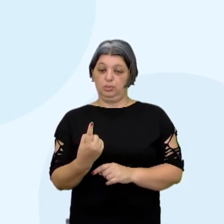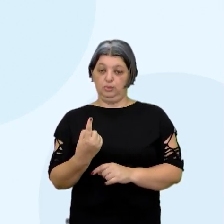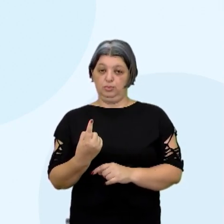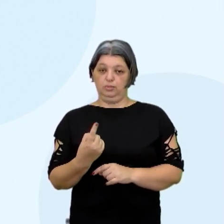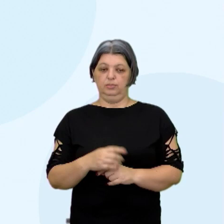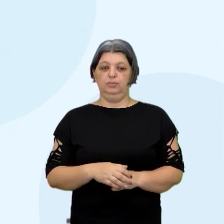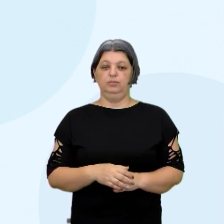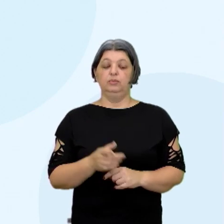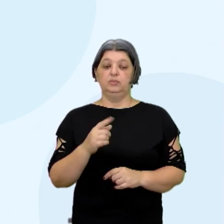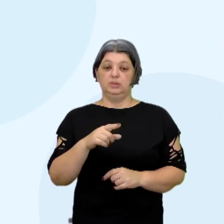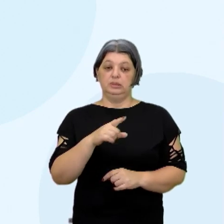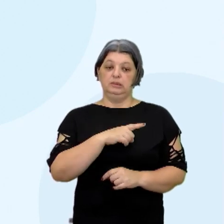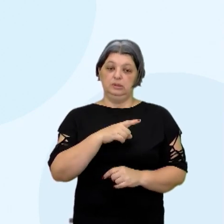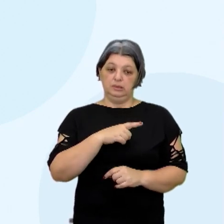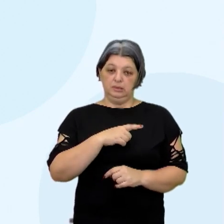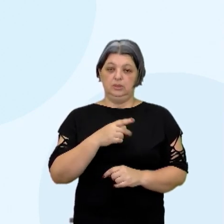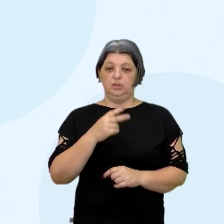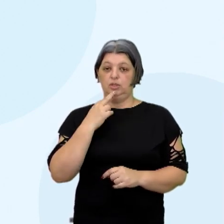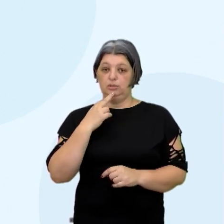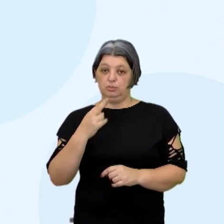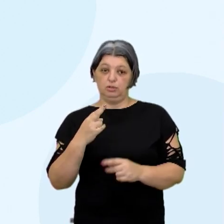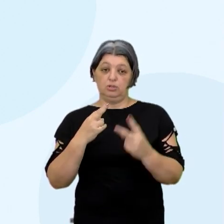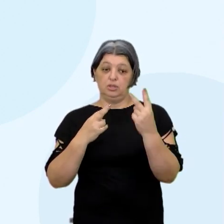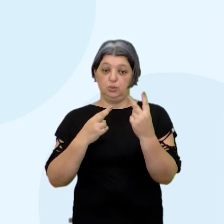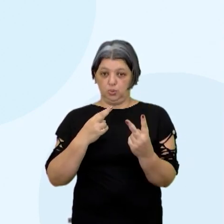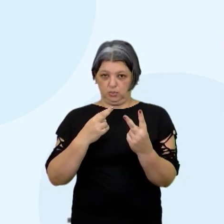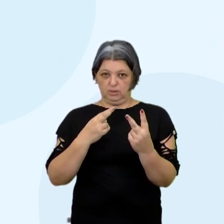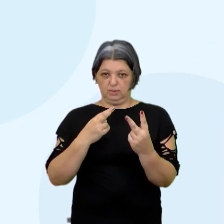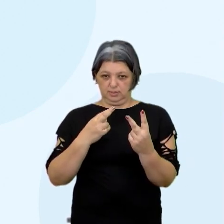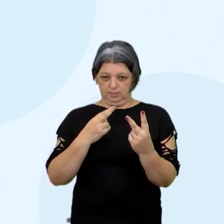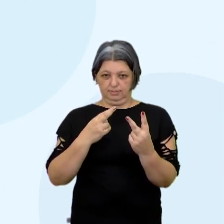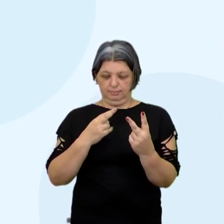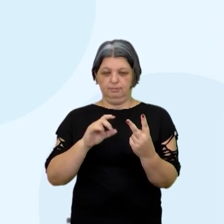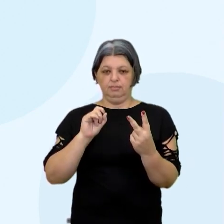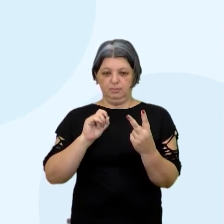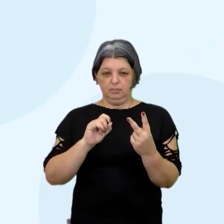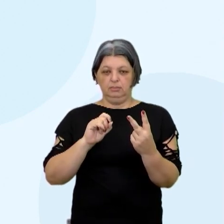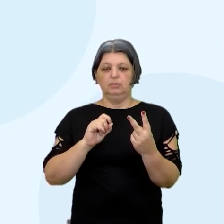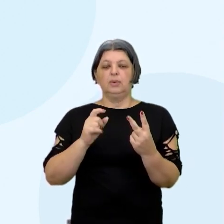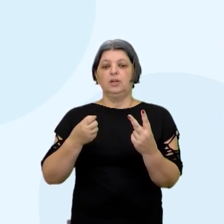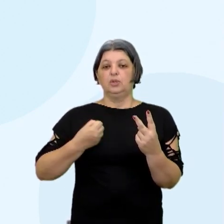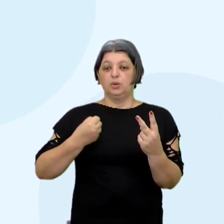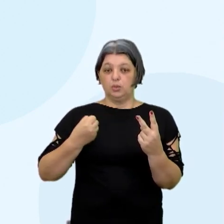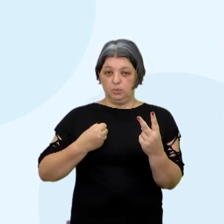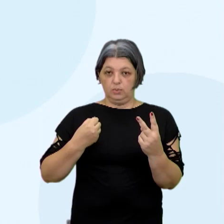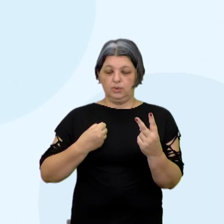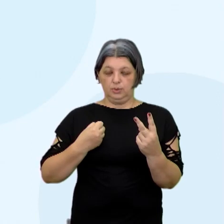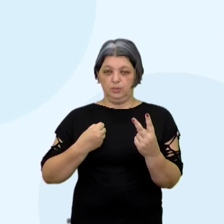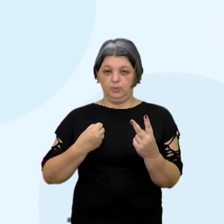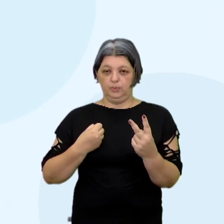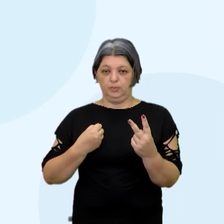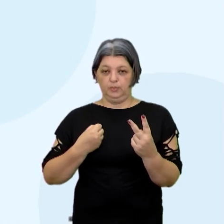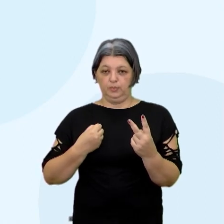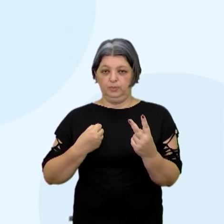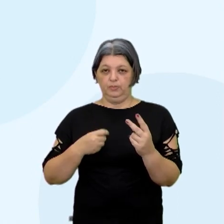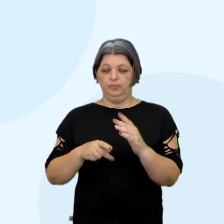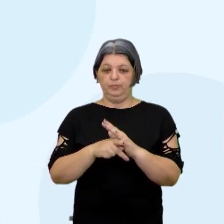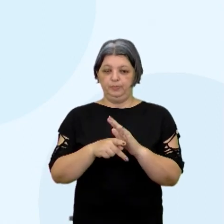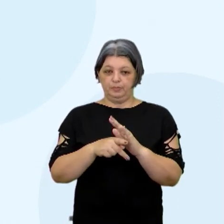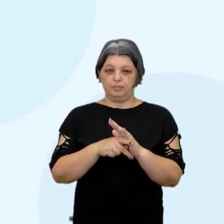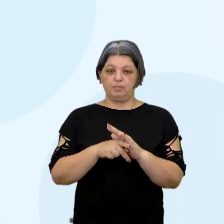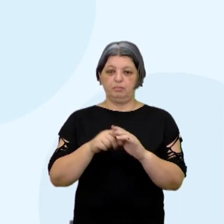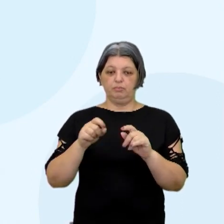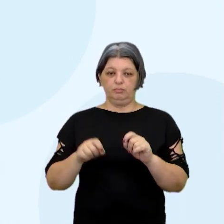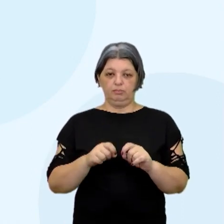portanto você tem as respostas de quem são as raízes estes números vão exatamente no